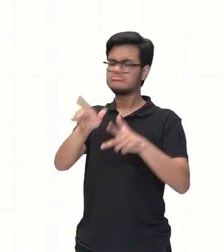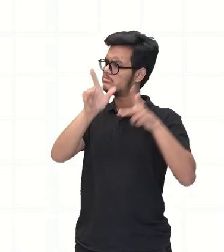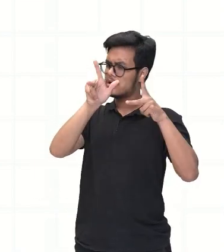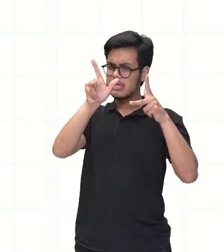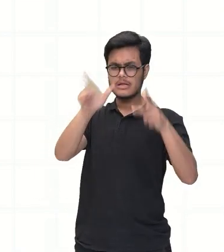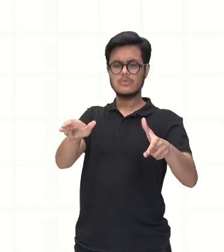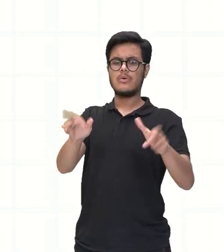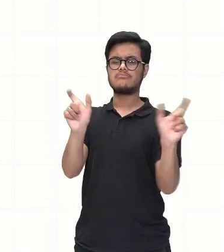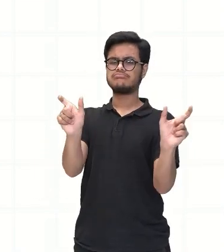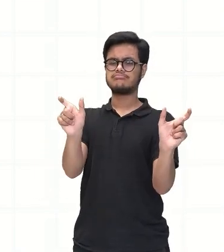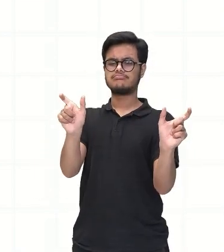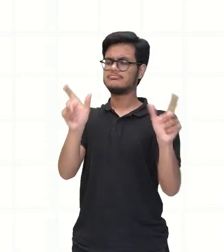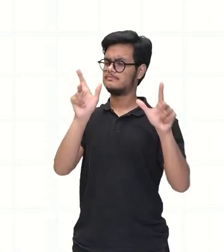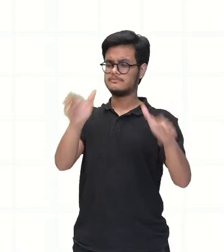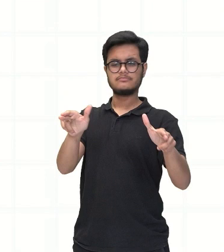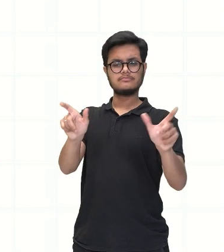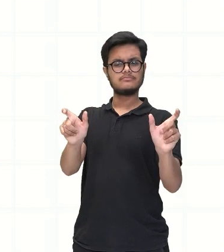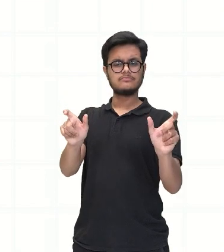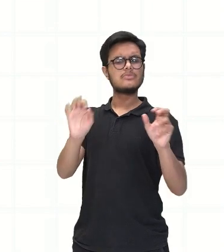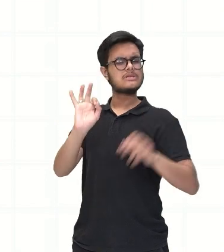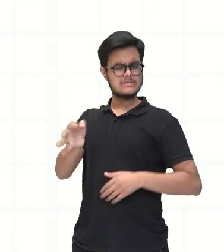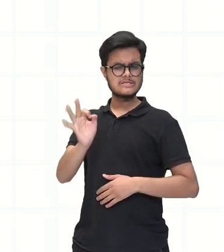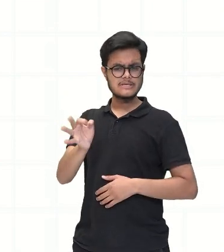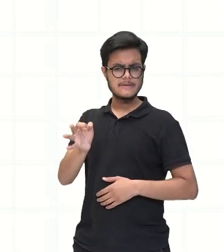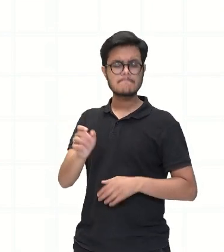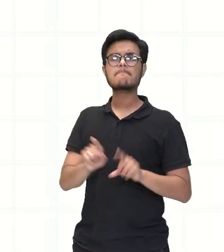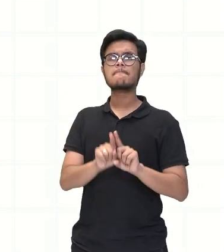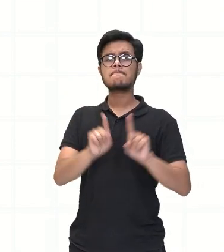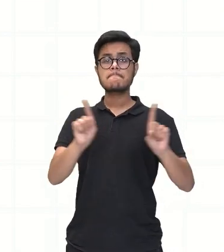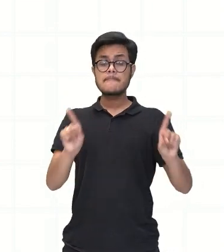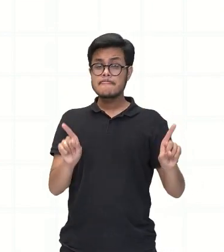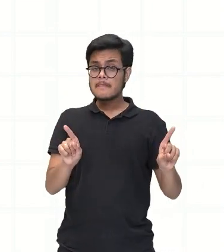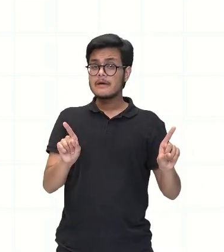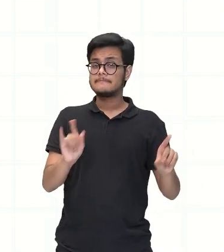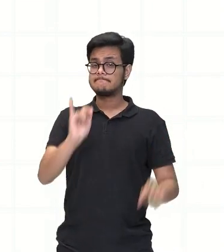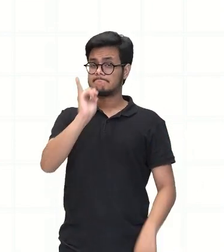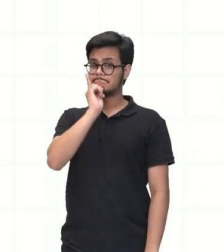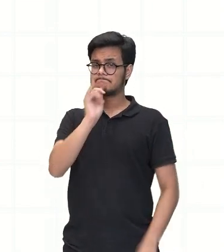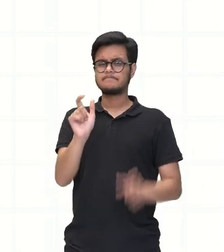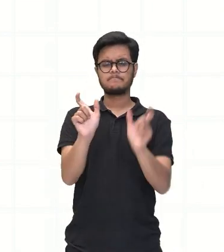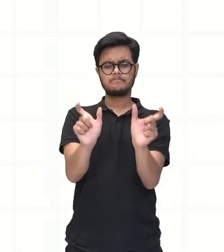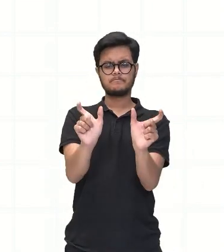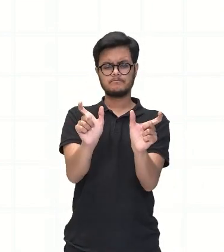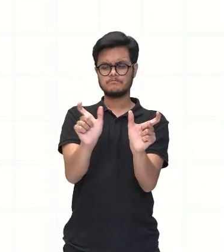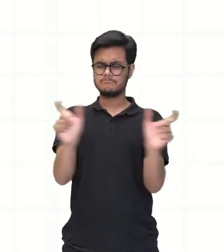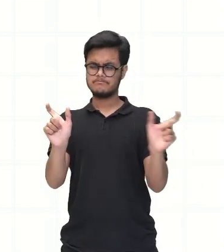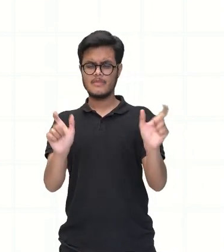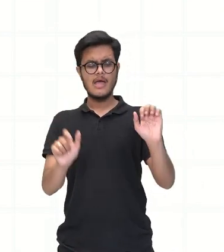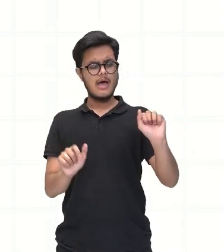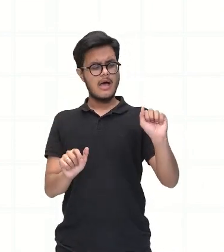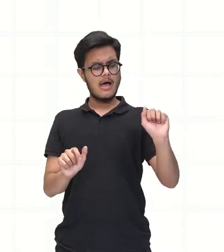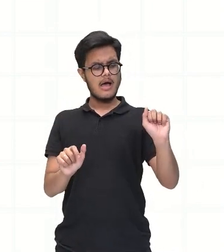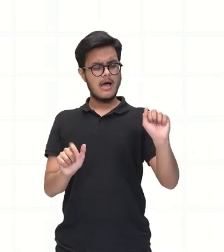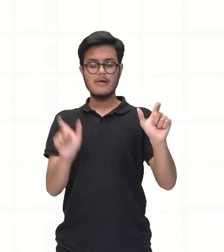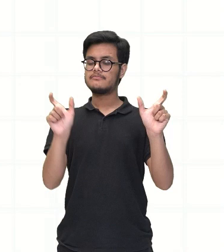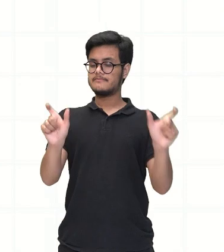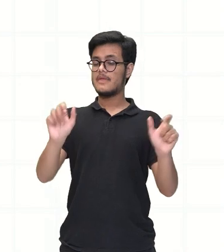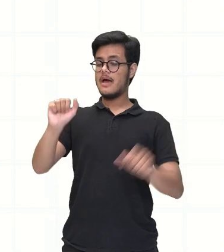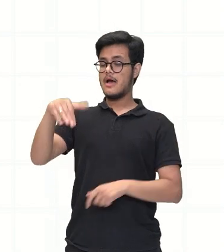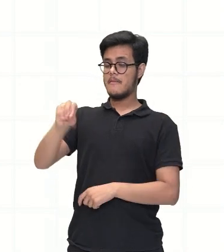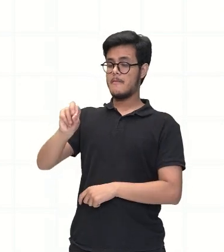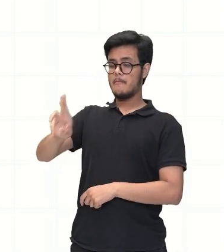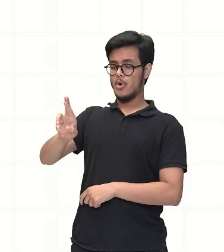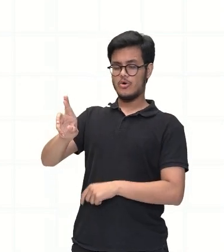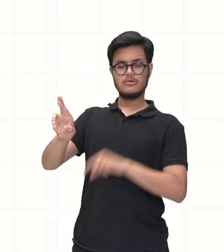manter a autonomia. Se eu separo a palavra amor, ele vai